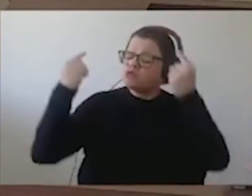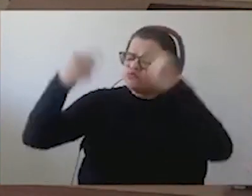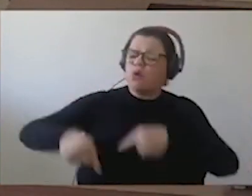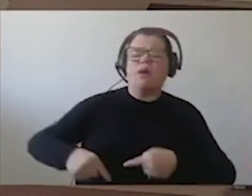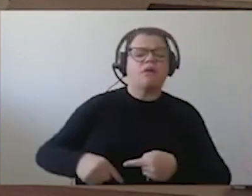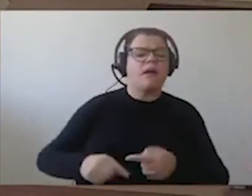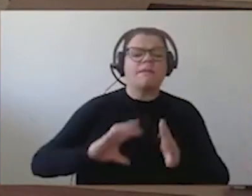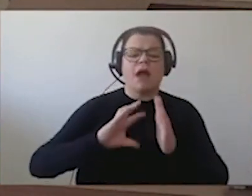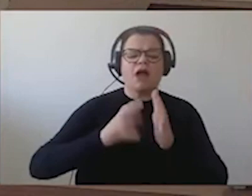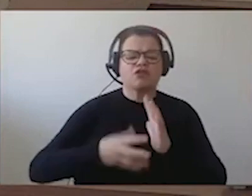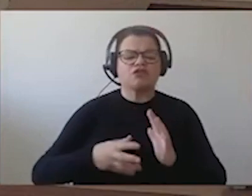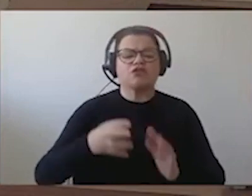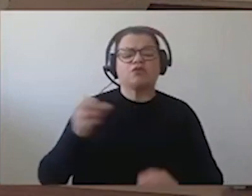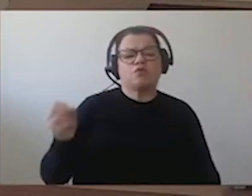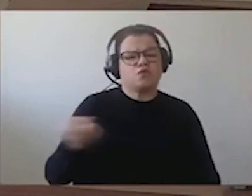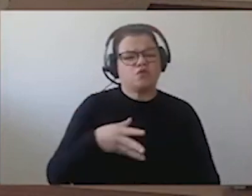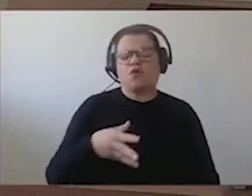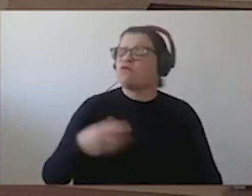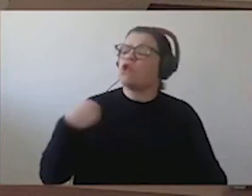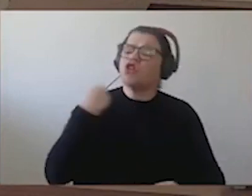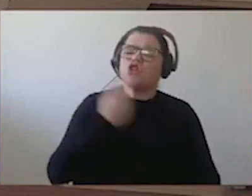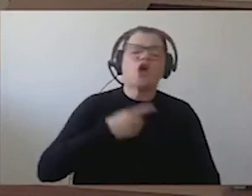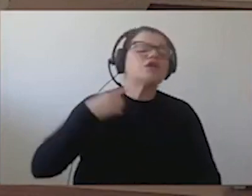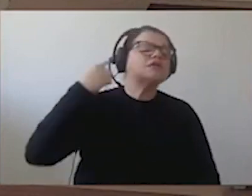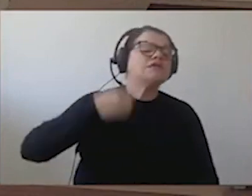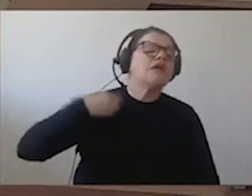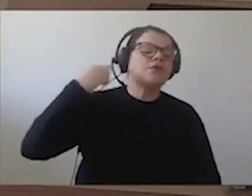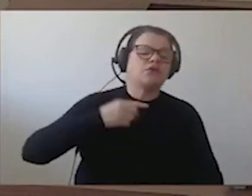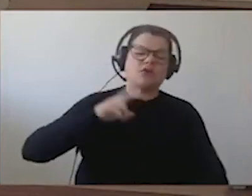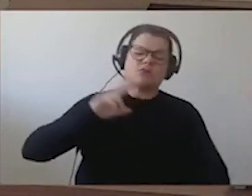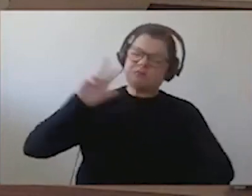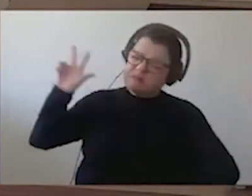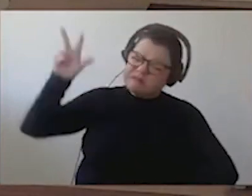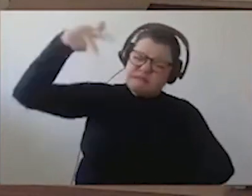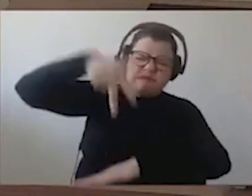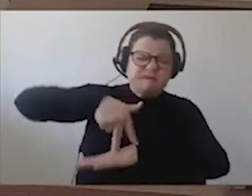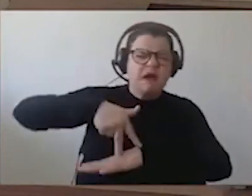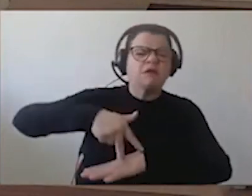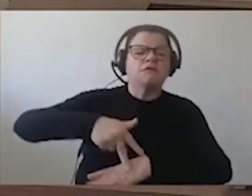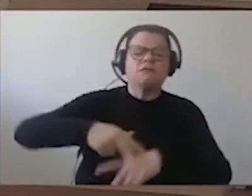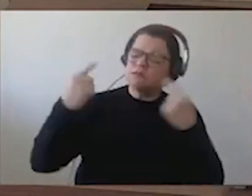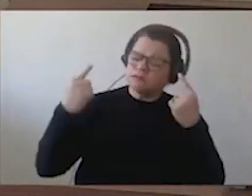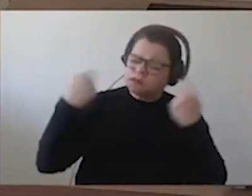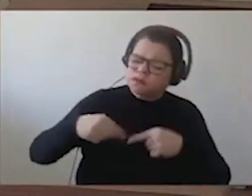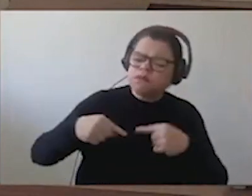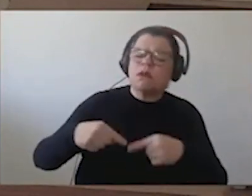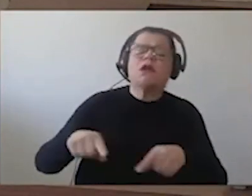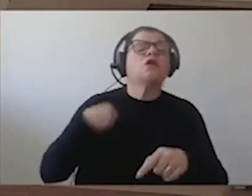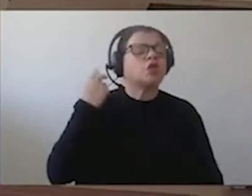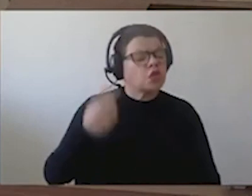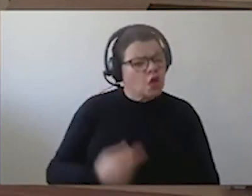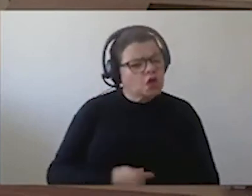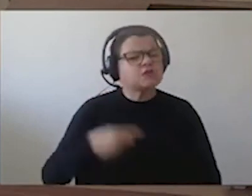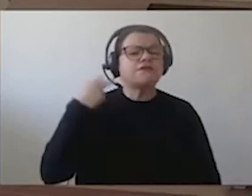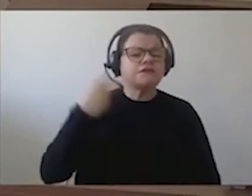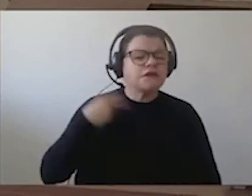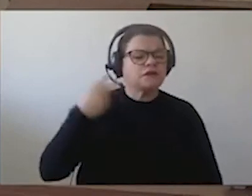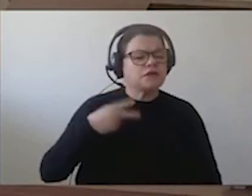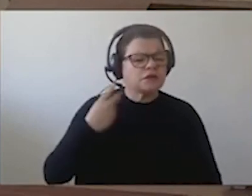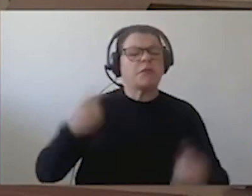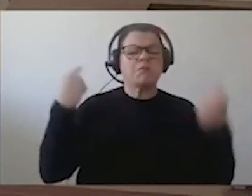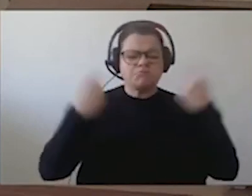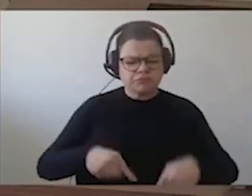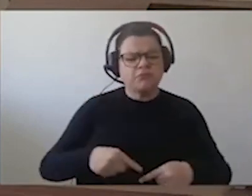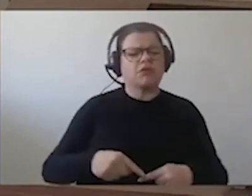nossos deputados lá em Brasília se posicionarão contra, e acho que nós também, vereadores, temos que nos posicionar contrários